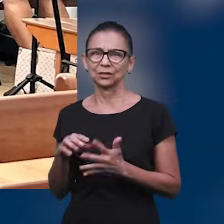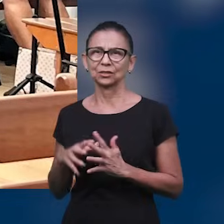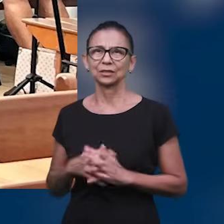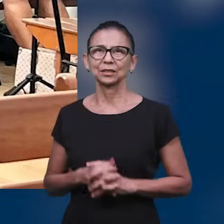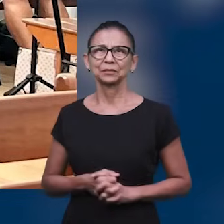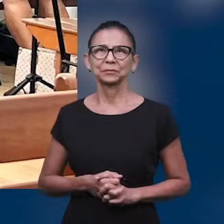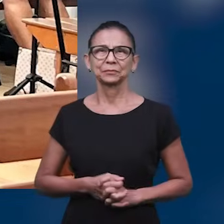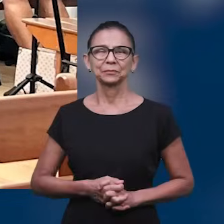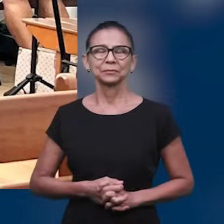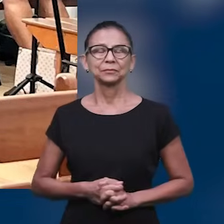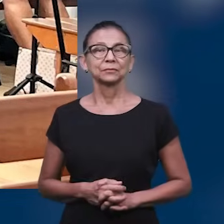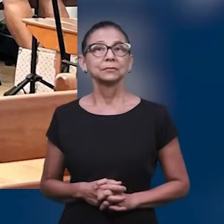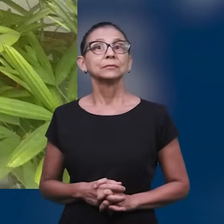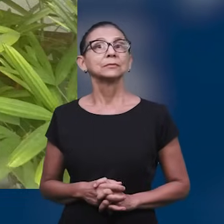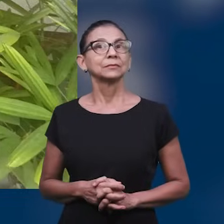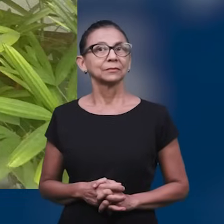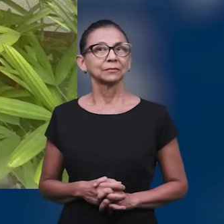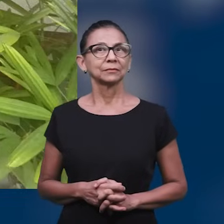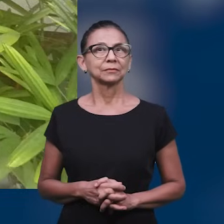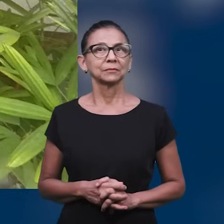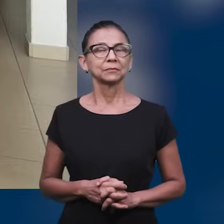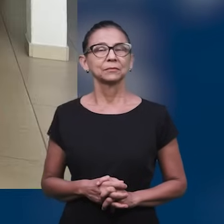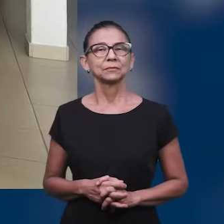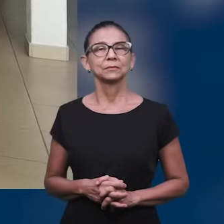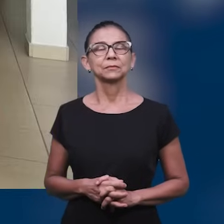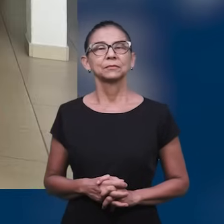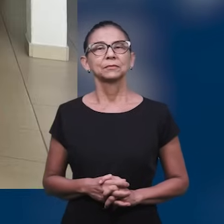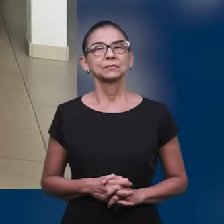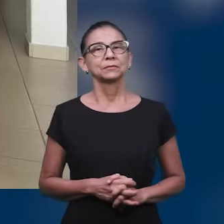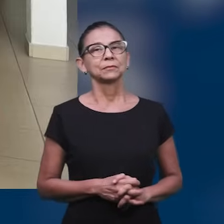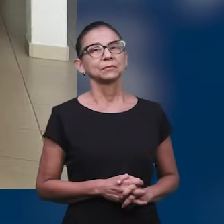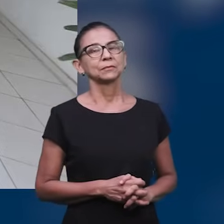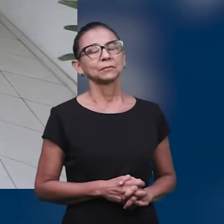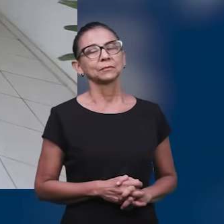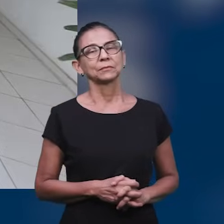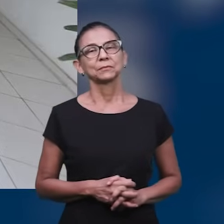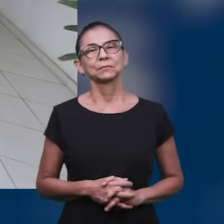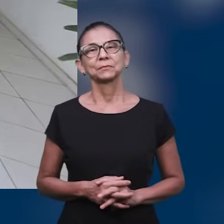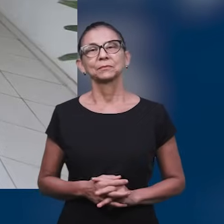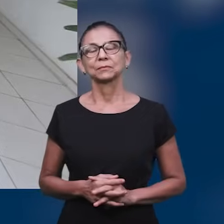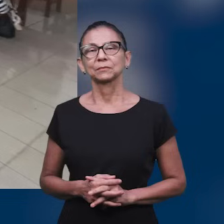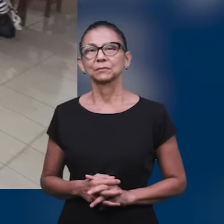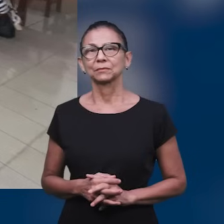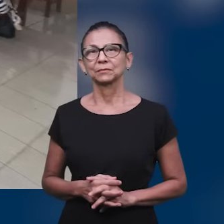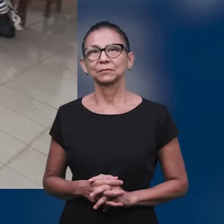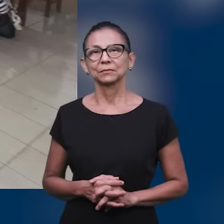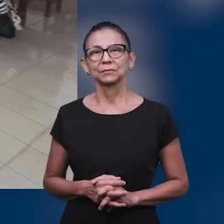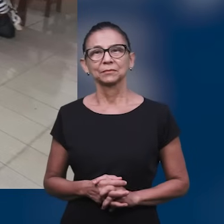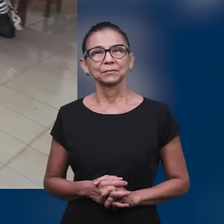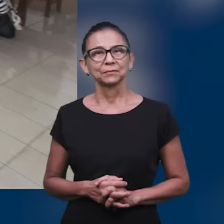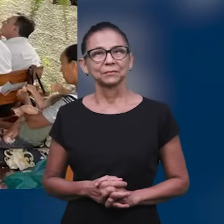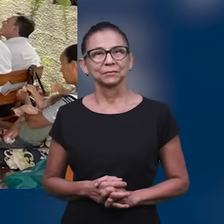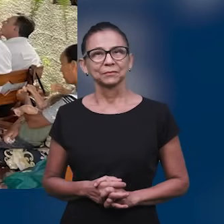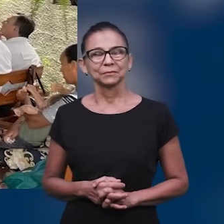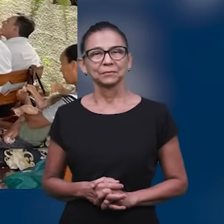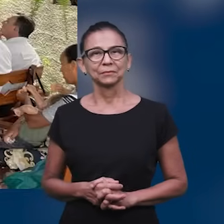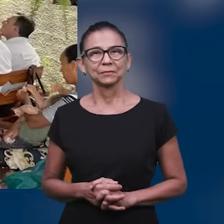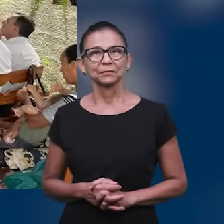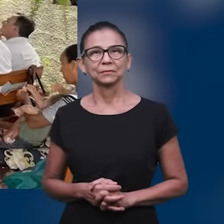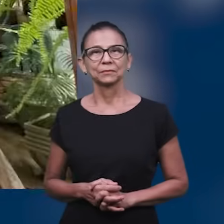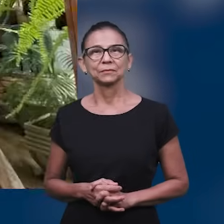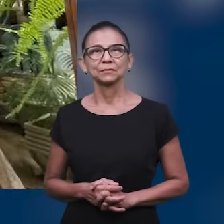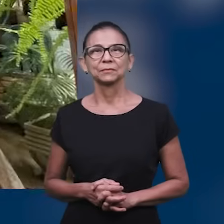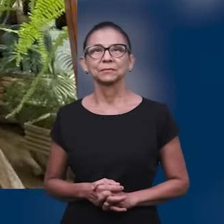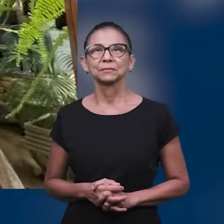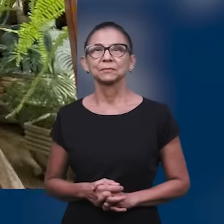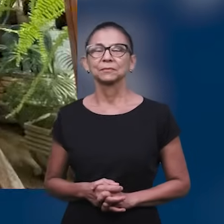na Igreja Totonha Tomé. Vamos para a Igreja de Arcos, em Minas Gerais. Na Igreja em Bambuí, Minas Gerais. Na